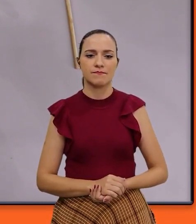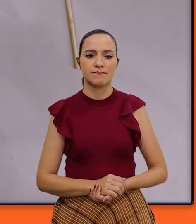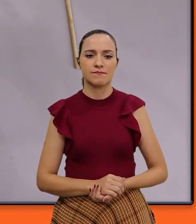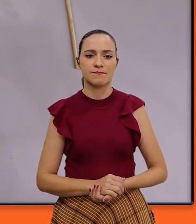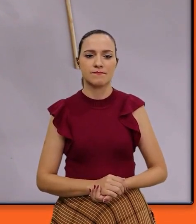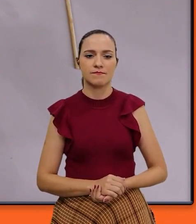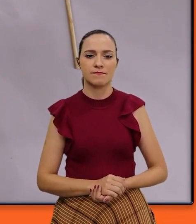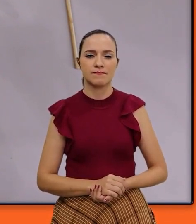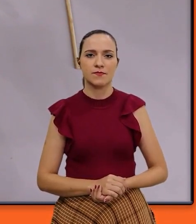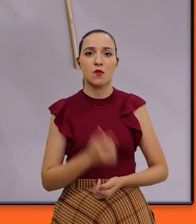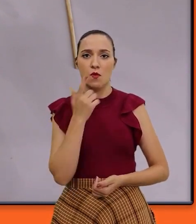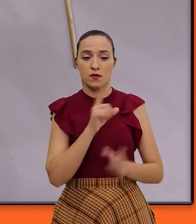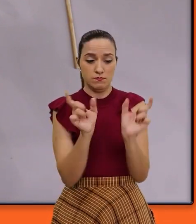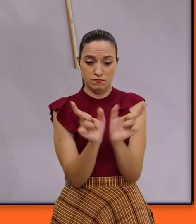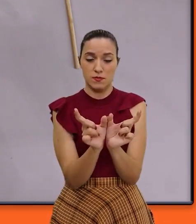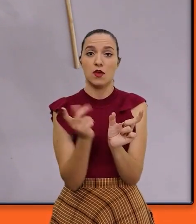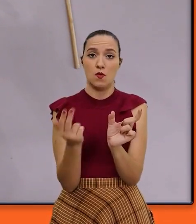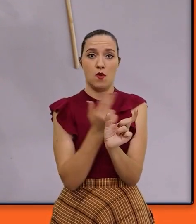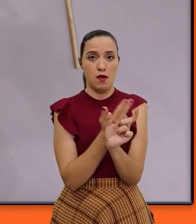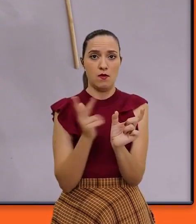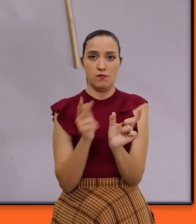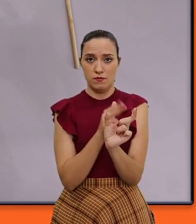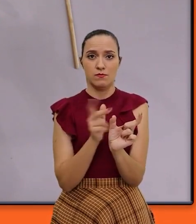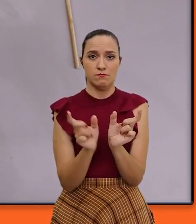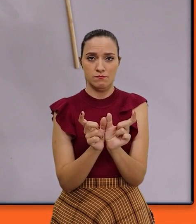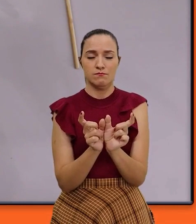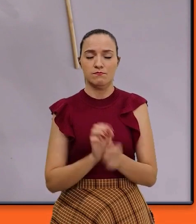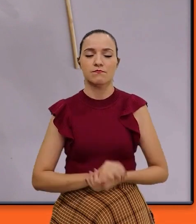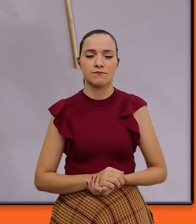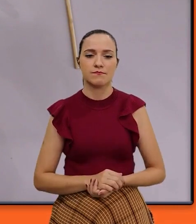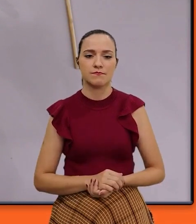para ficar com a mesma distância de um lado e do outro.